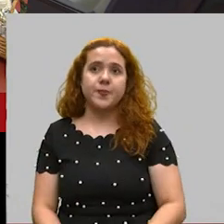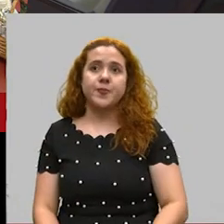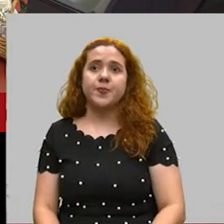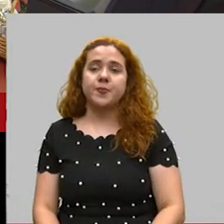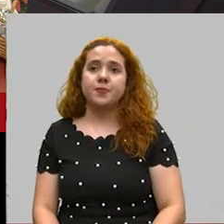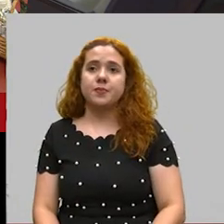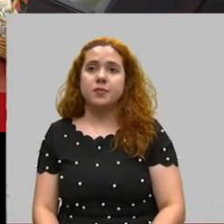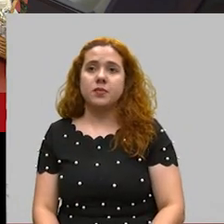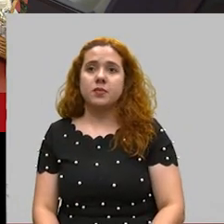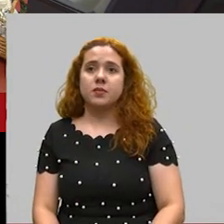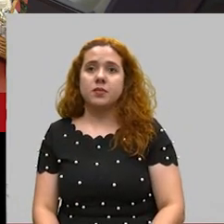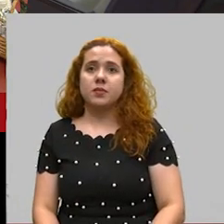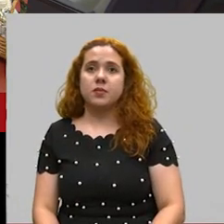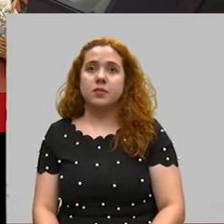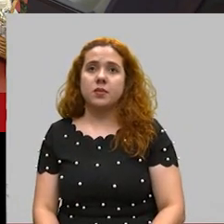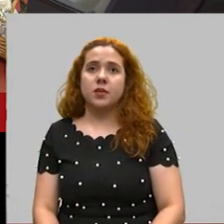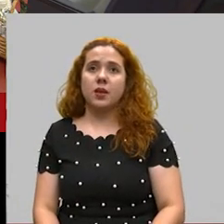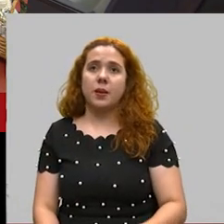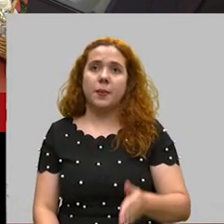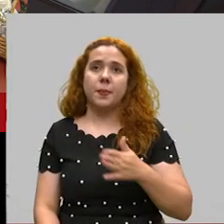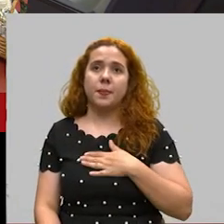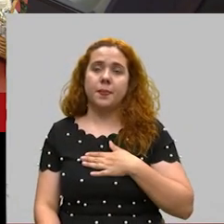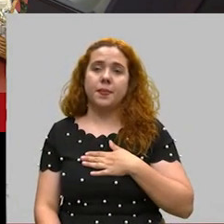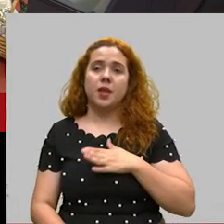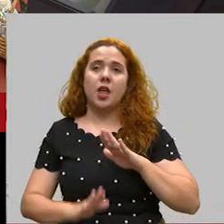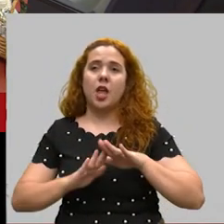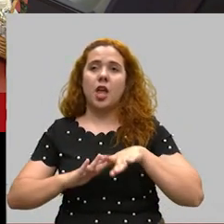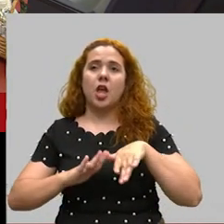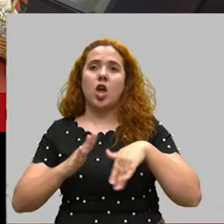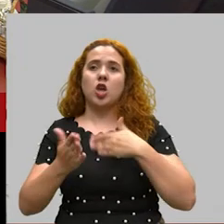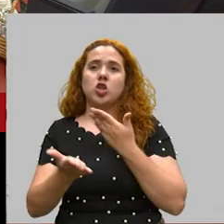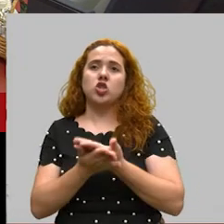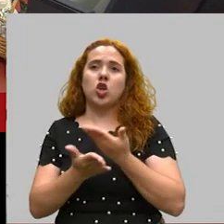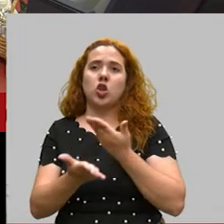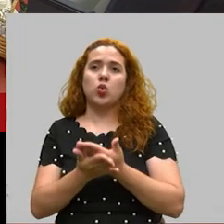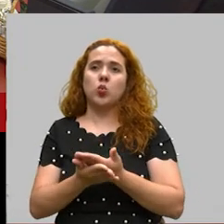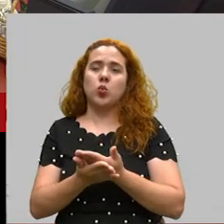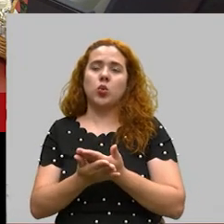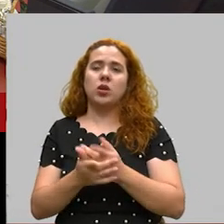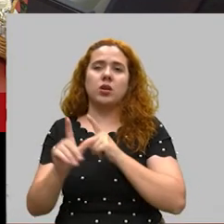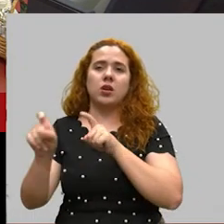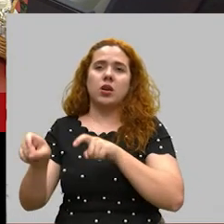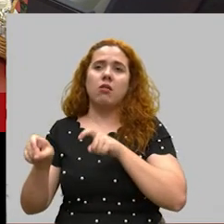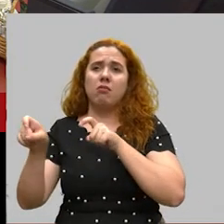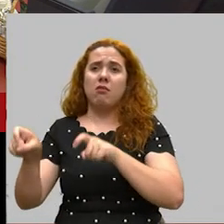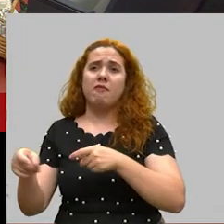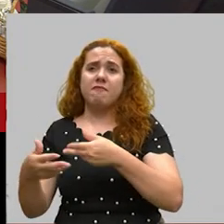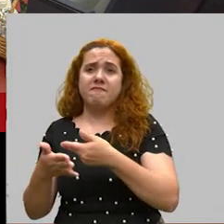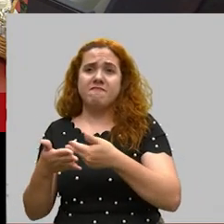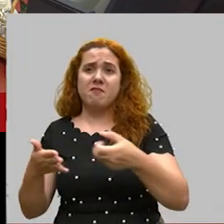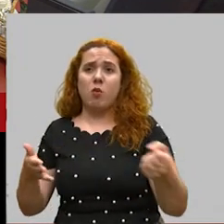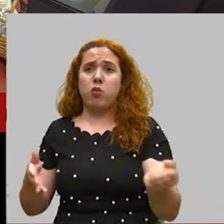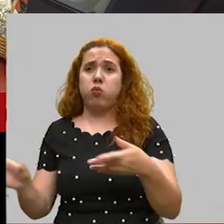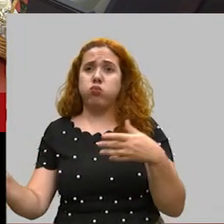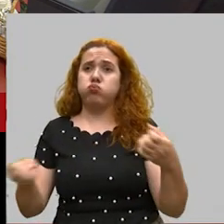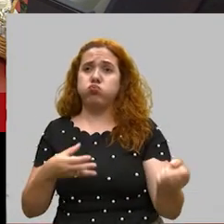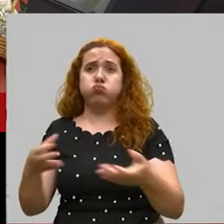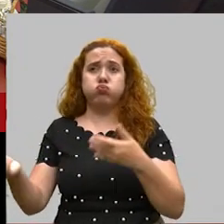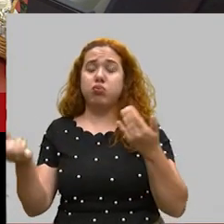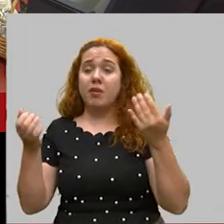obrigado a minha escola do campo é cheia de novidades cheia de alegrias repleta de